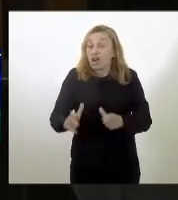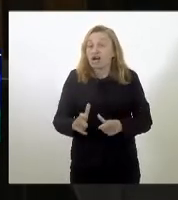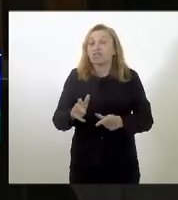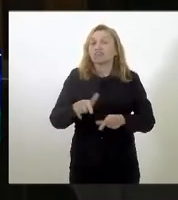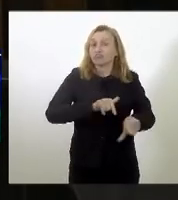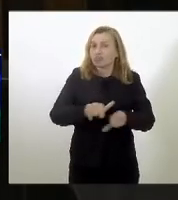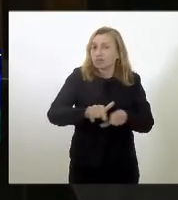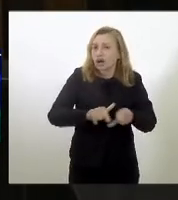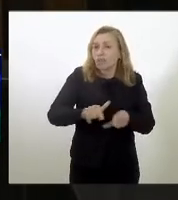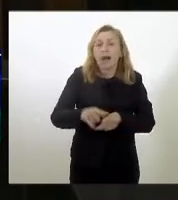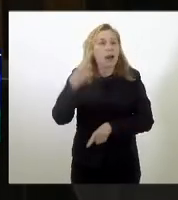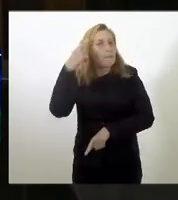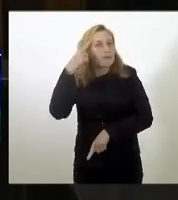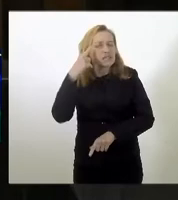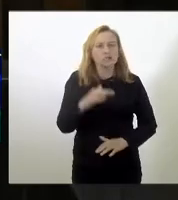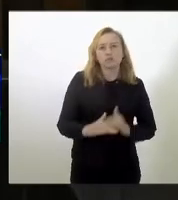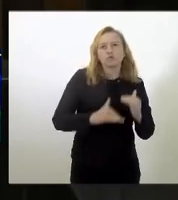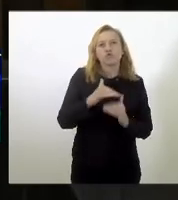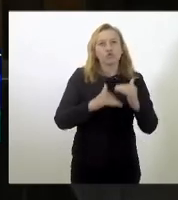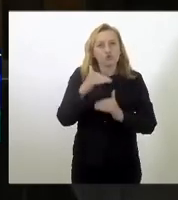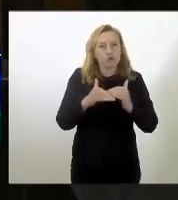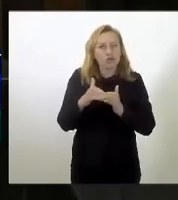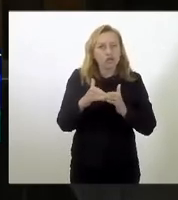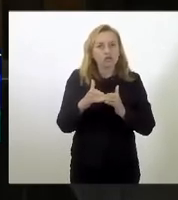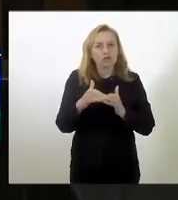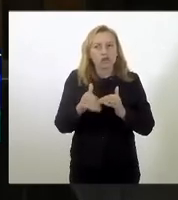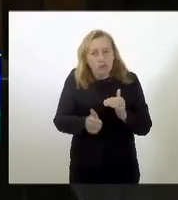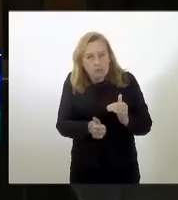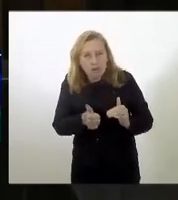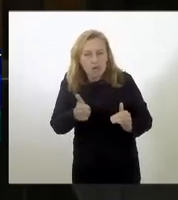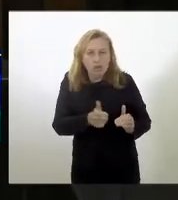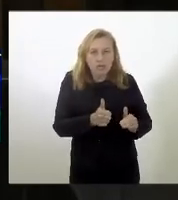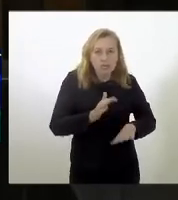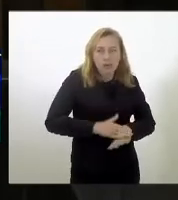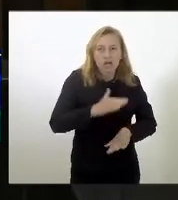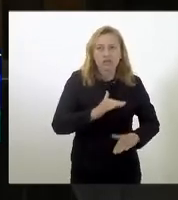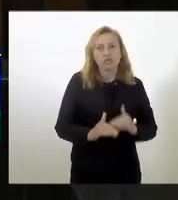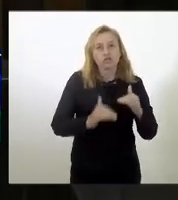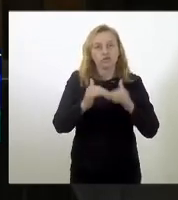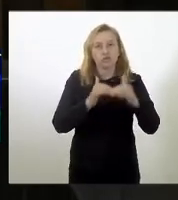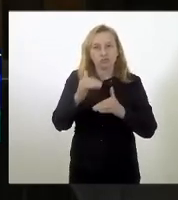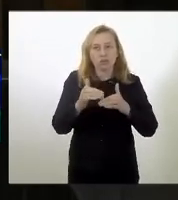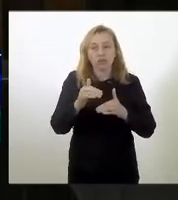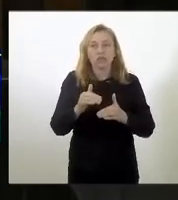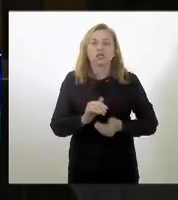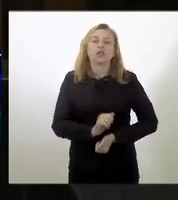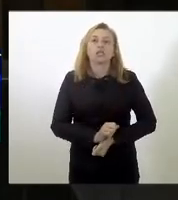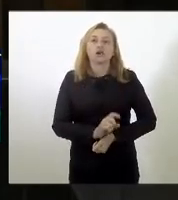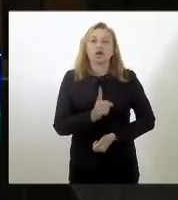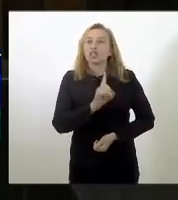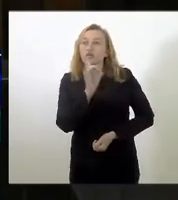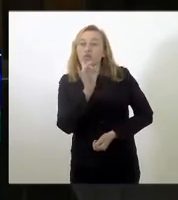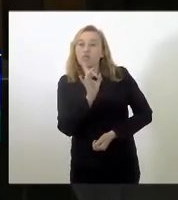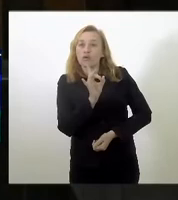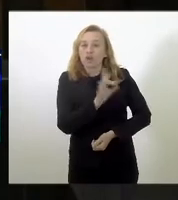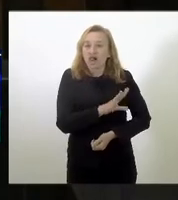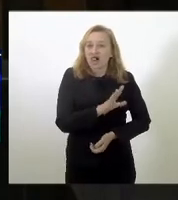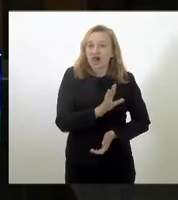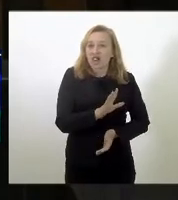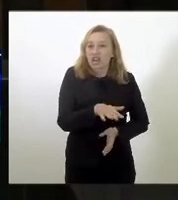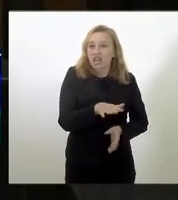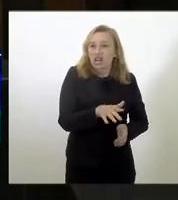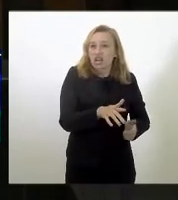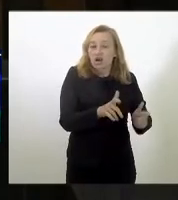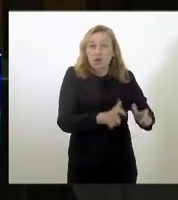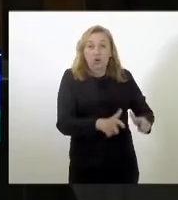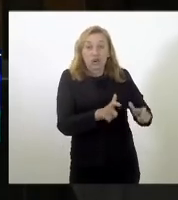trabalham pensando o desenvolvimento, fomentando o desenvolvimento, né, que não são órgãos que não têm finalidade, que não